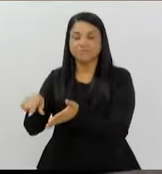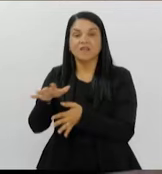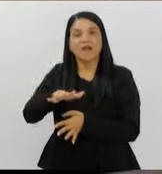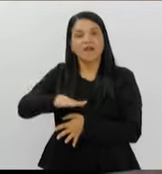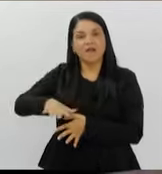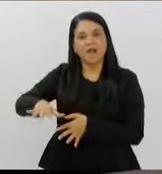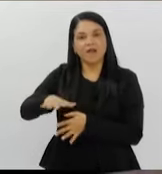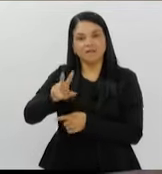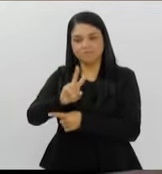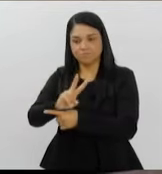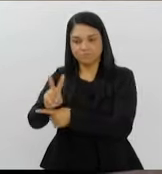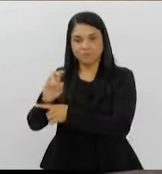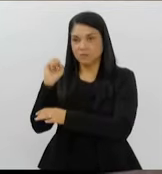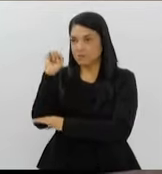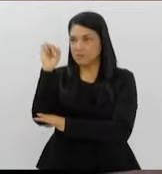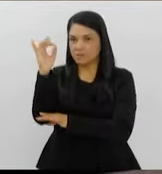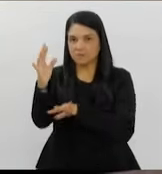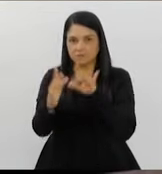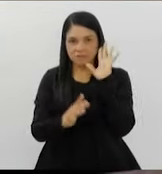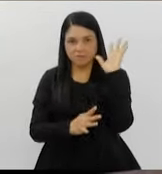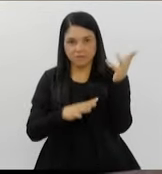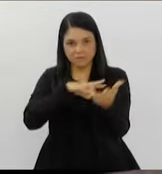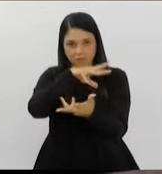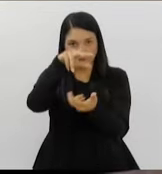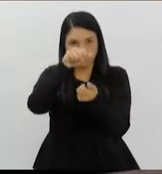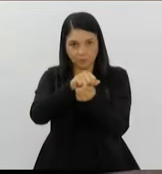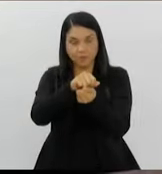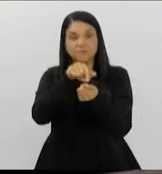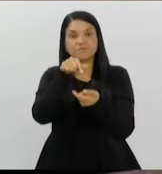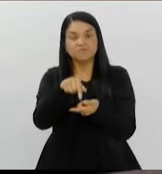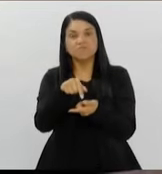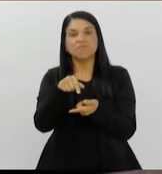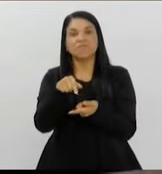área de proteção ambiental, e durante esses